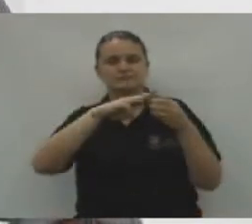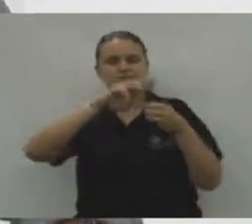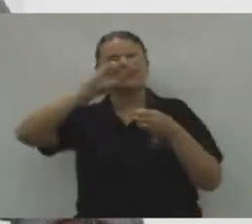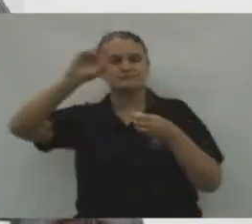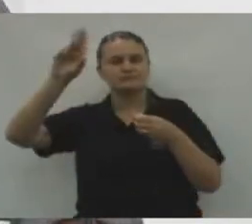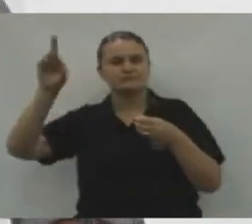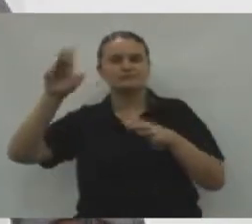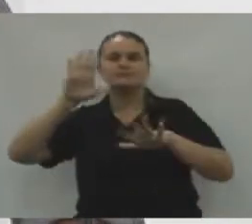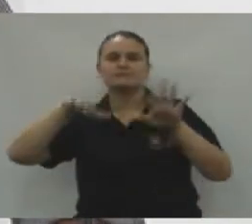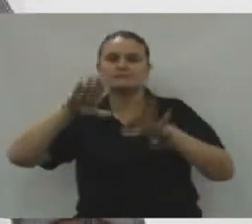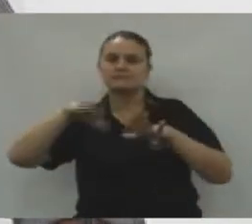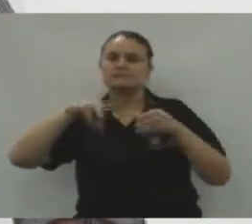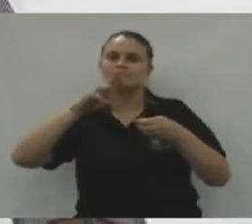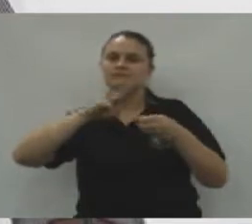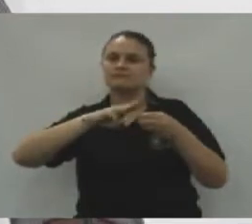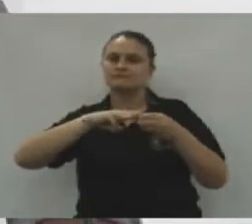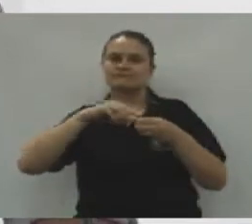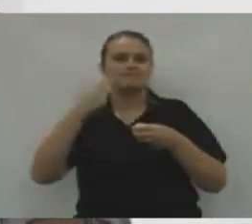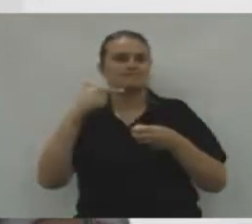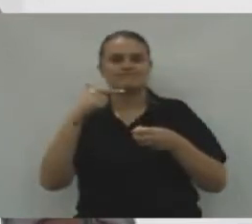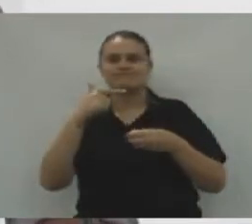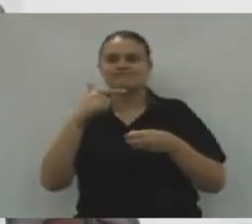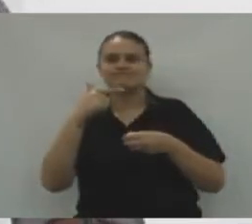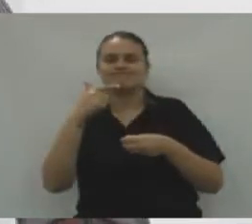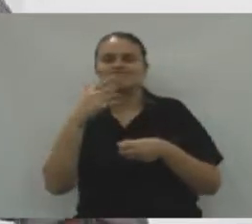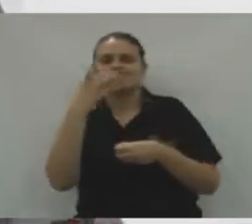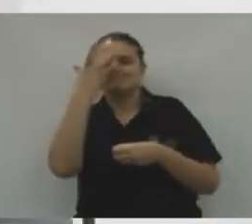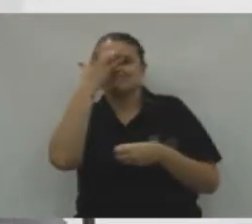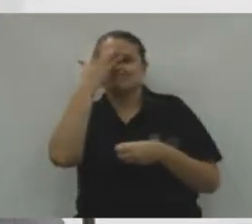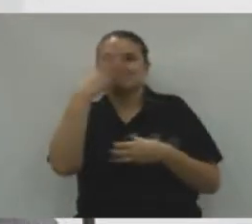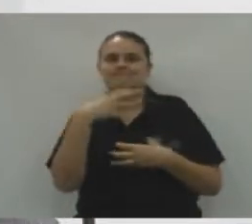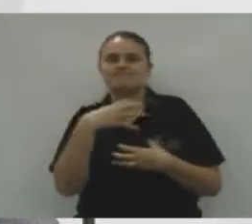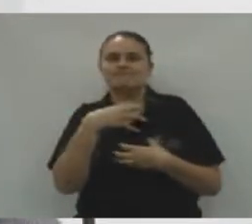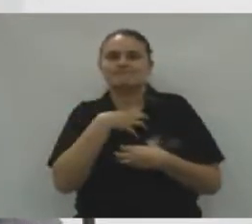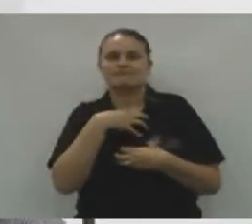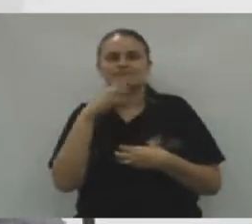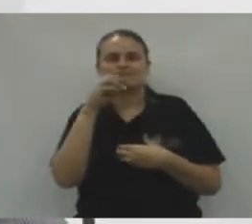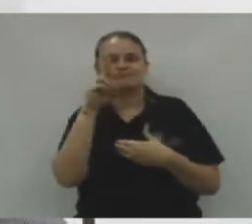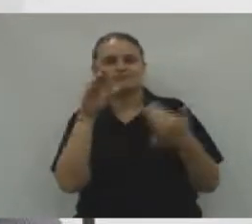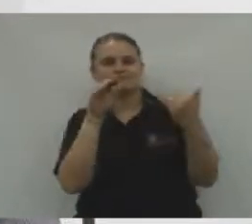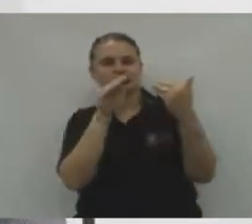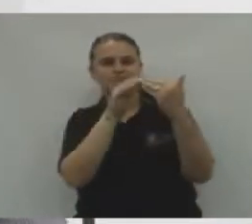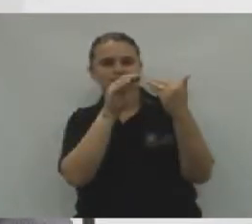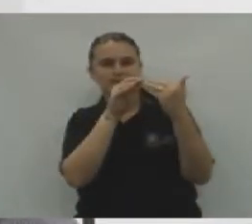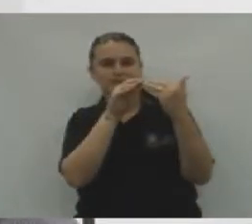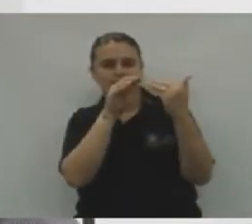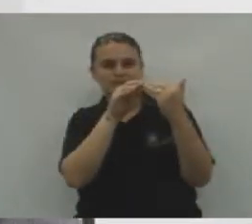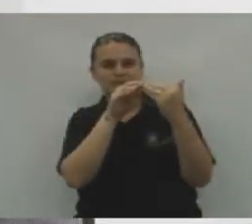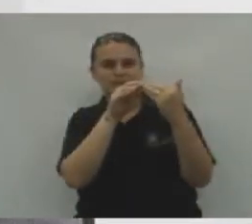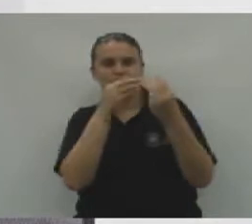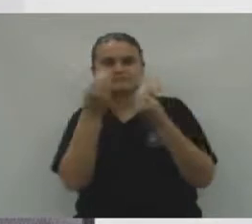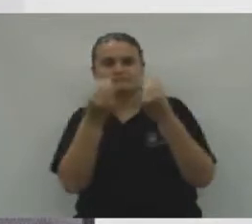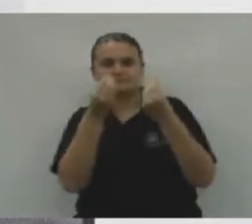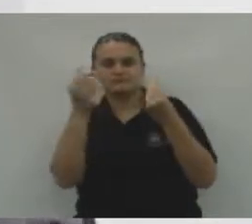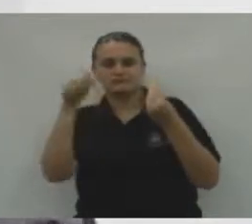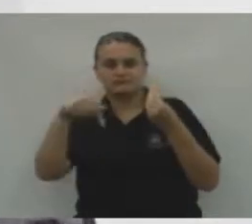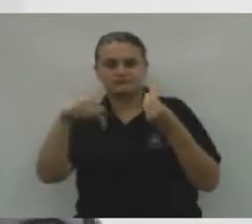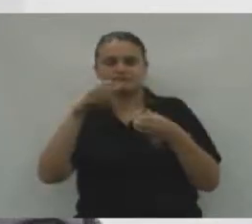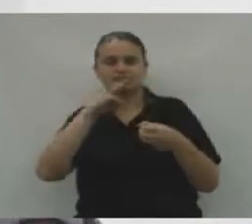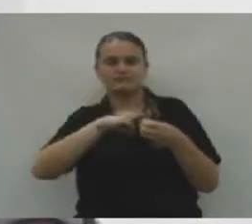todos os municípios têm a mesma facilidade com que nós, o mesmo entendimento, digamos assim, que a Câmara